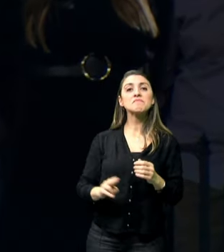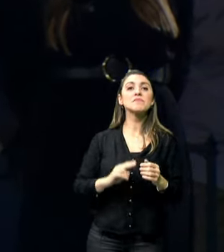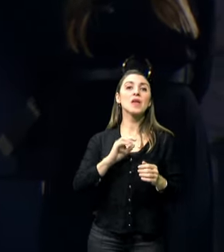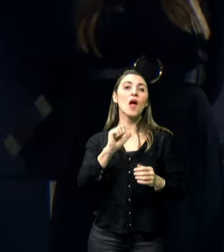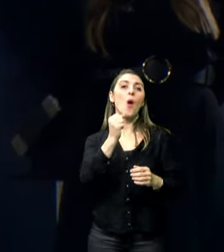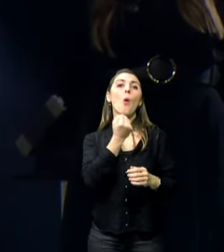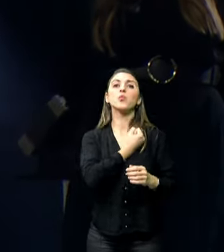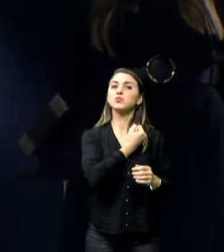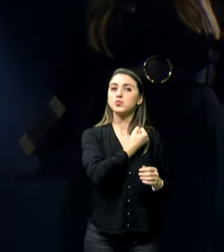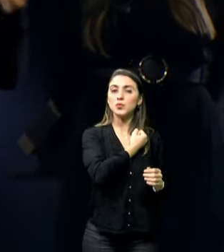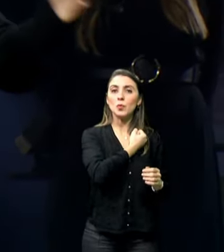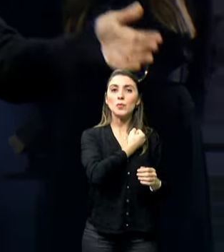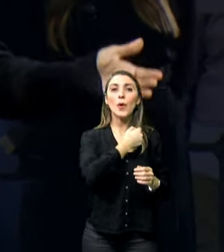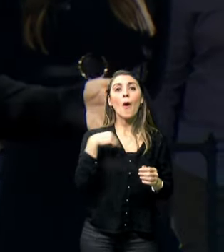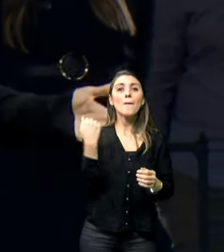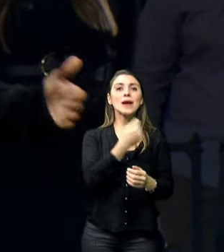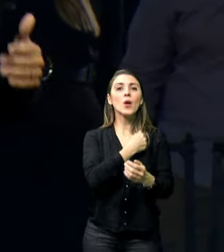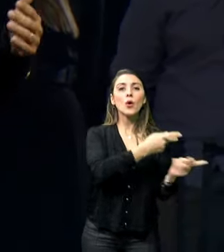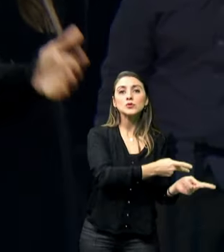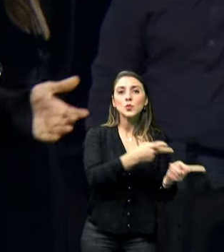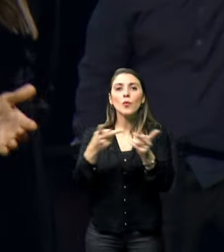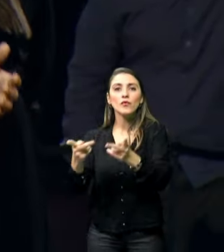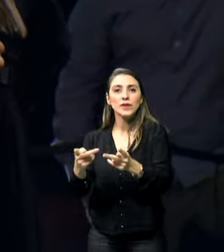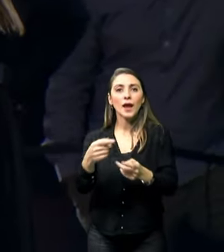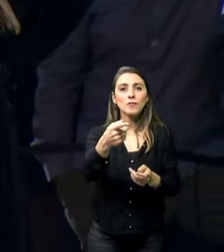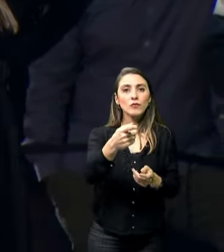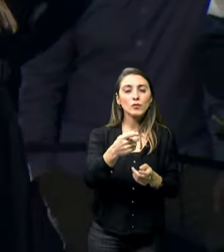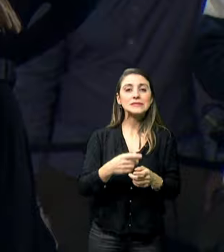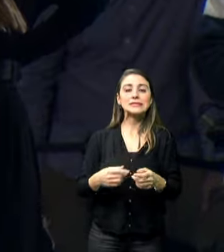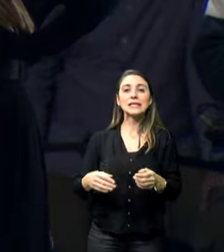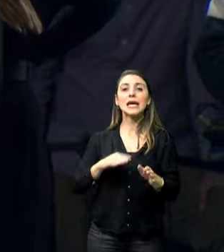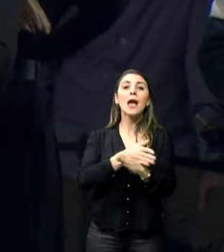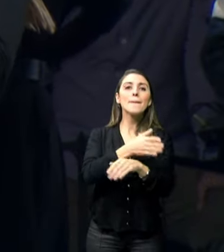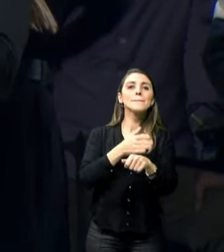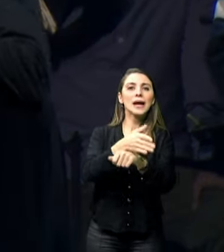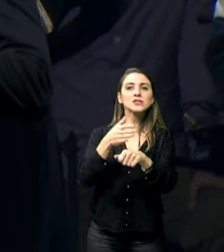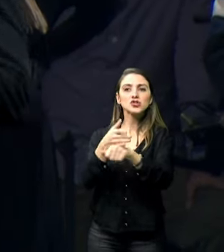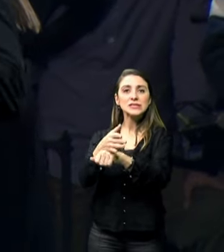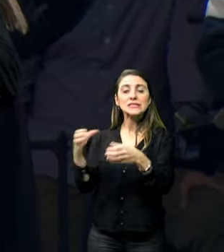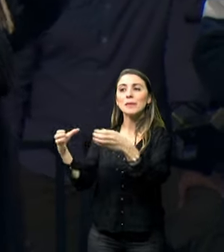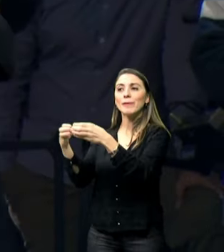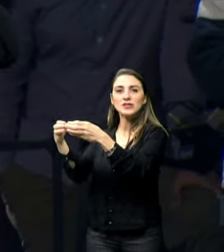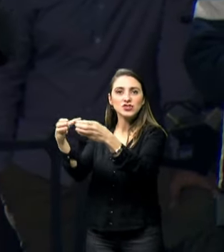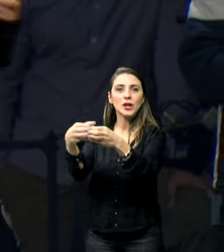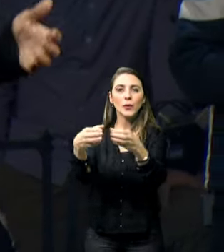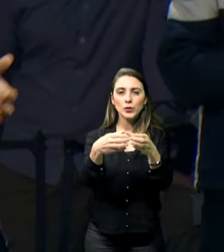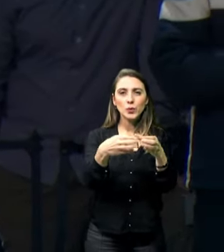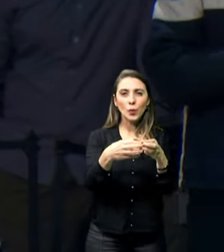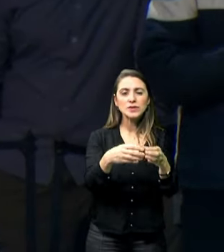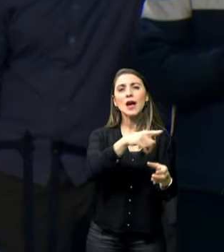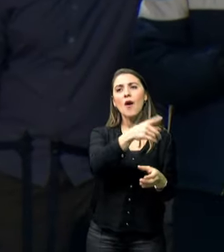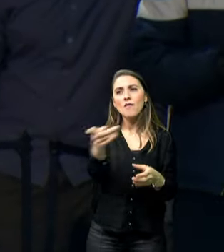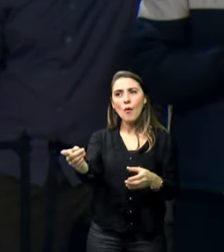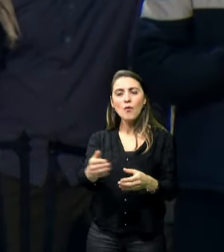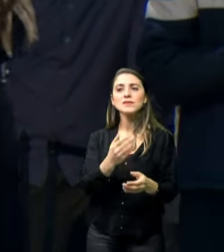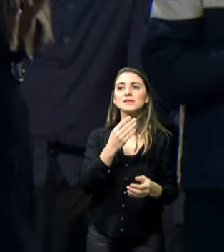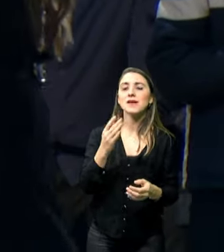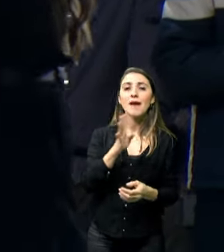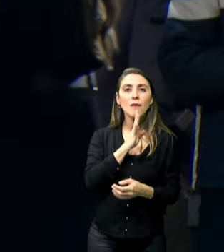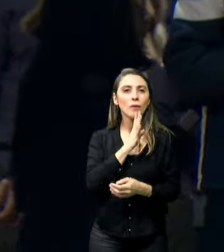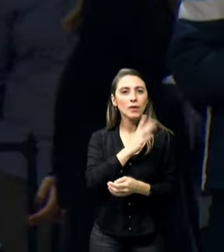você possa receber um convite para estar numa célula. Células são reuniões nos lares, num ambiente menor, para você conhecer pessoas que estão